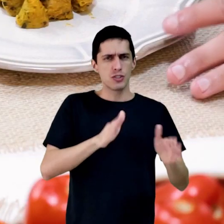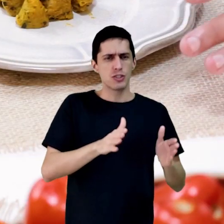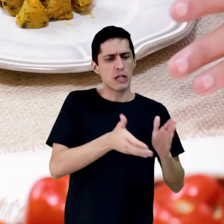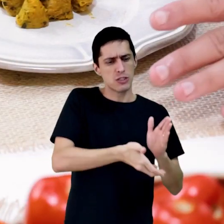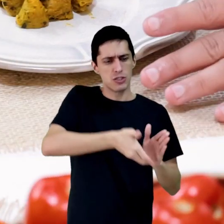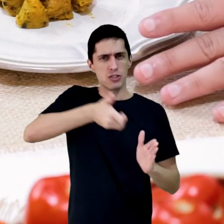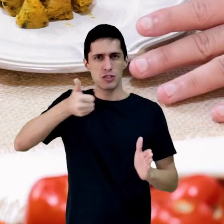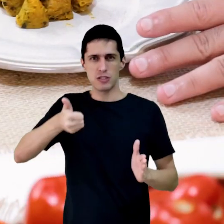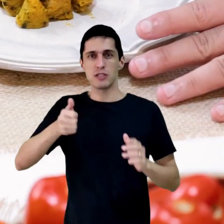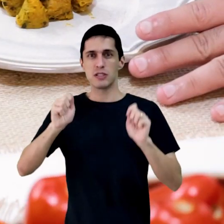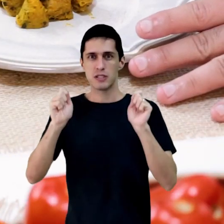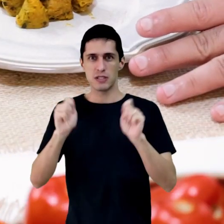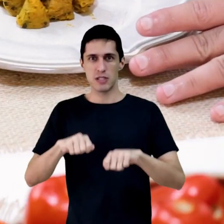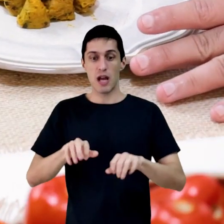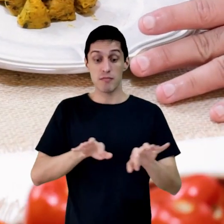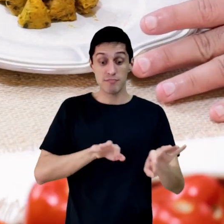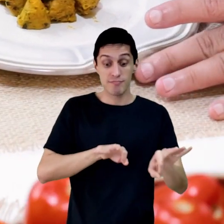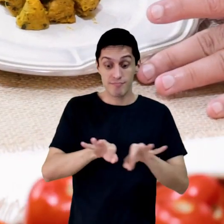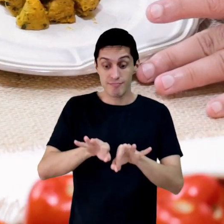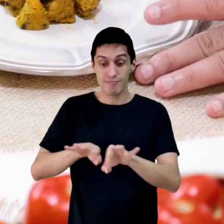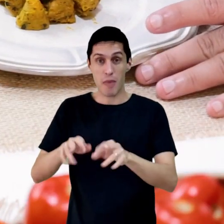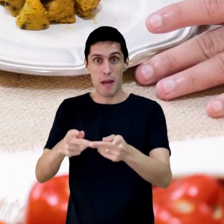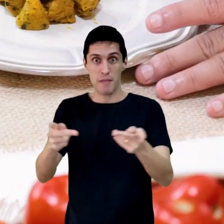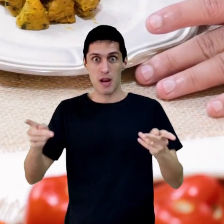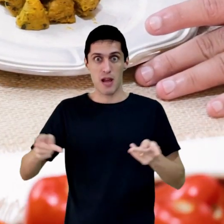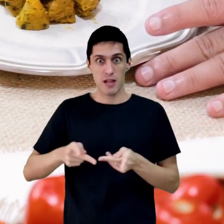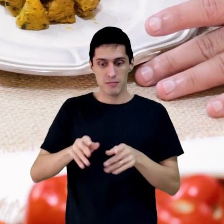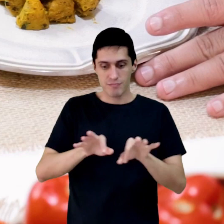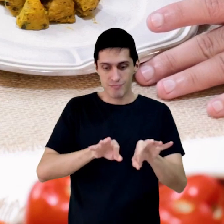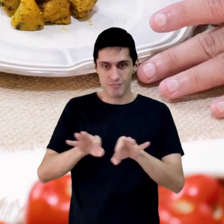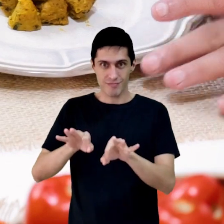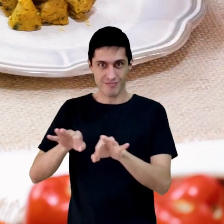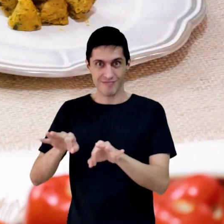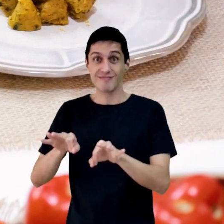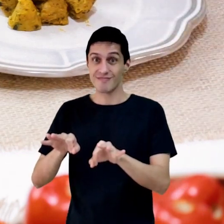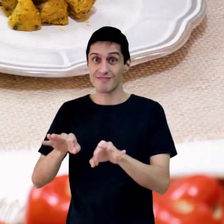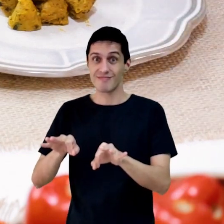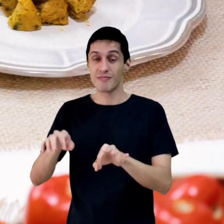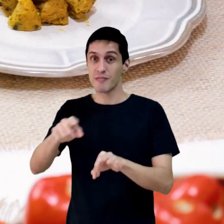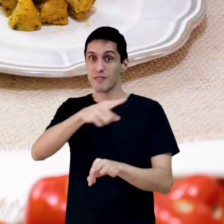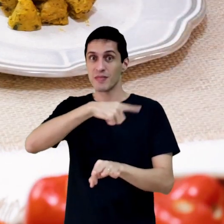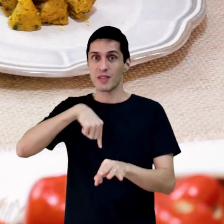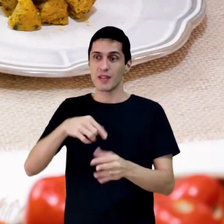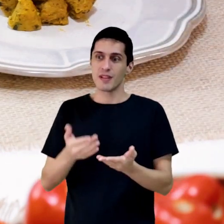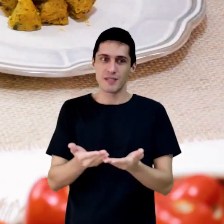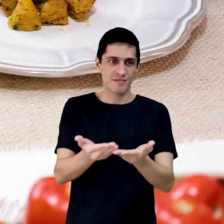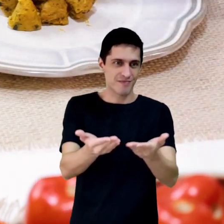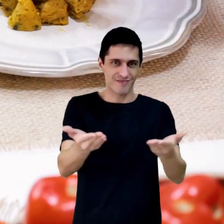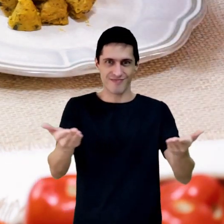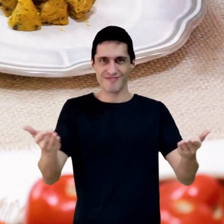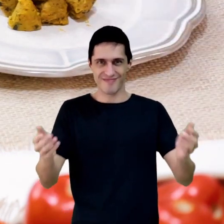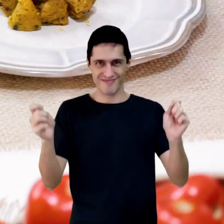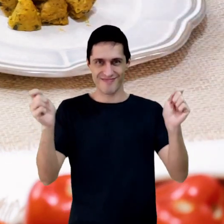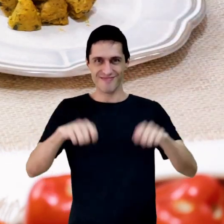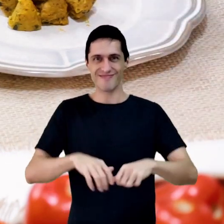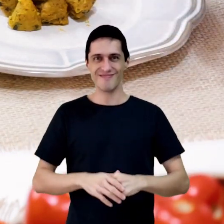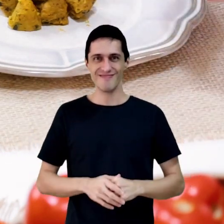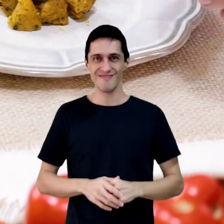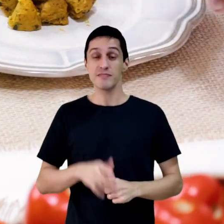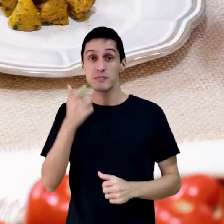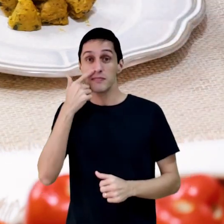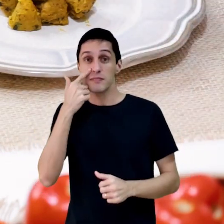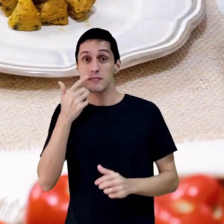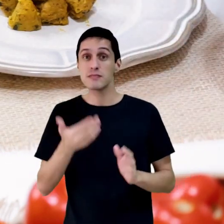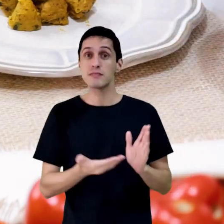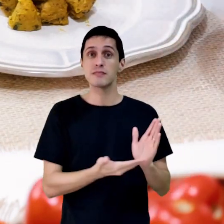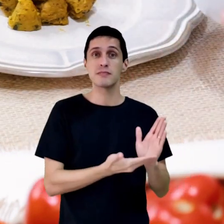parte principal da nossa receita. Finalizar o prato para que a gente possa servir. Então aqui, ó,